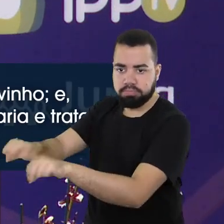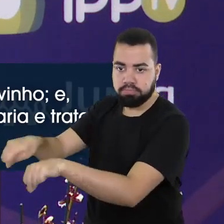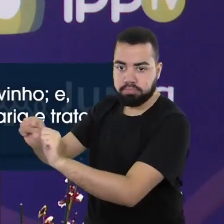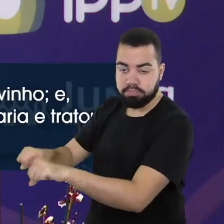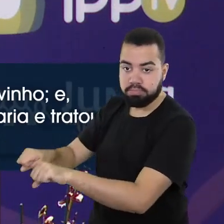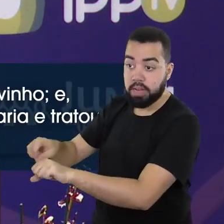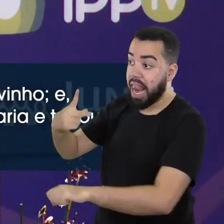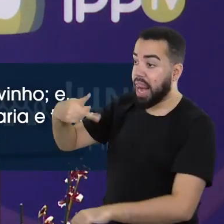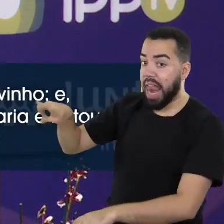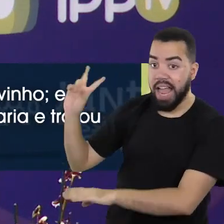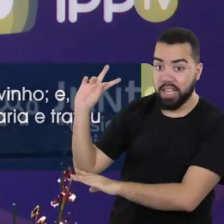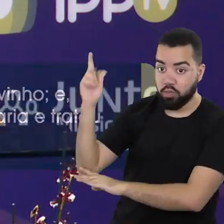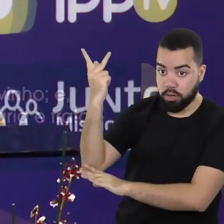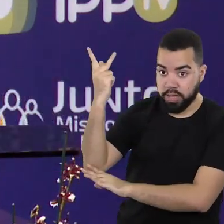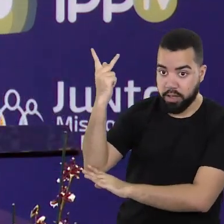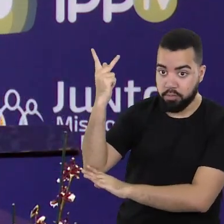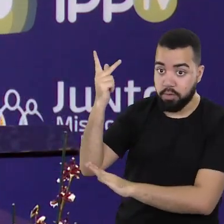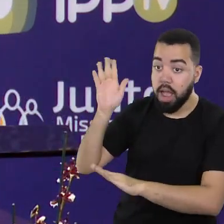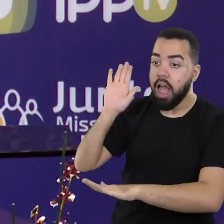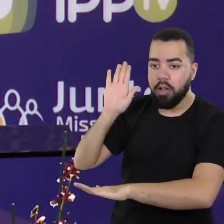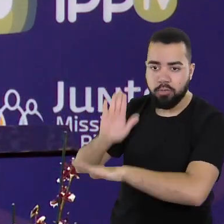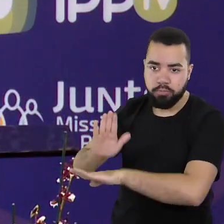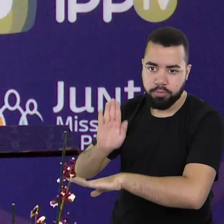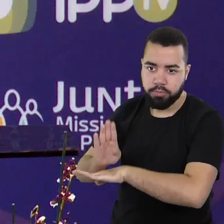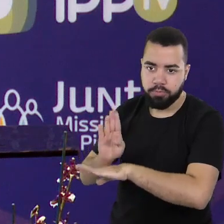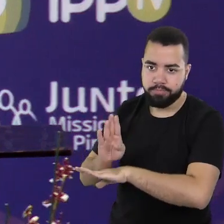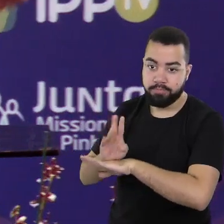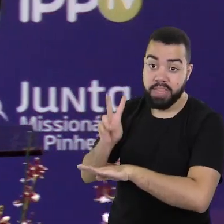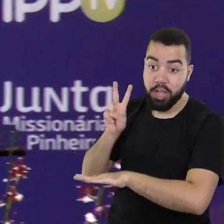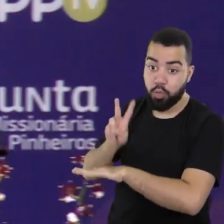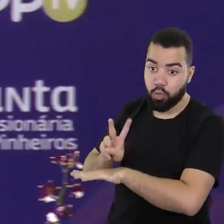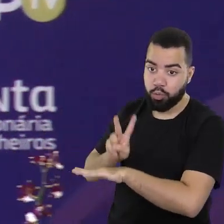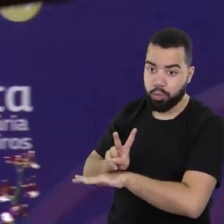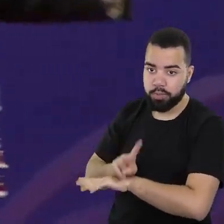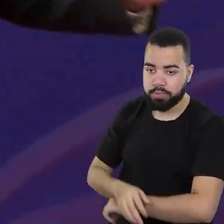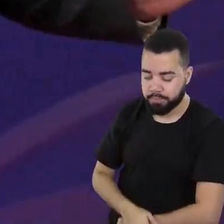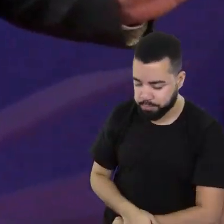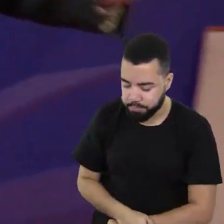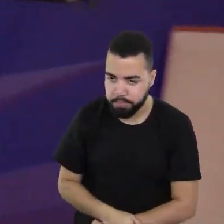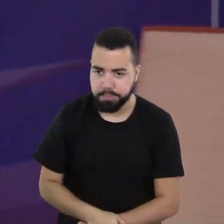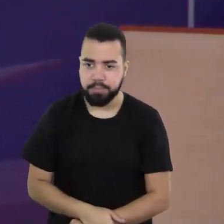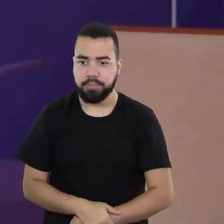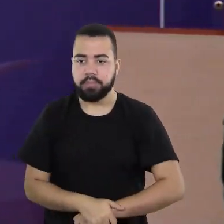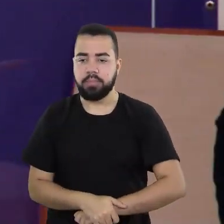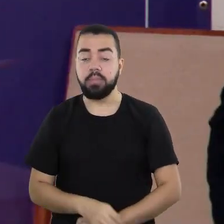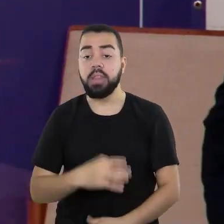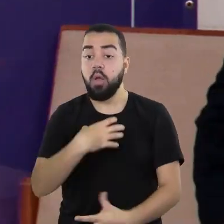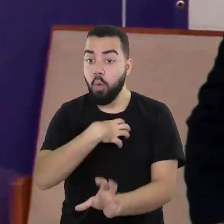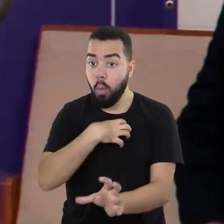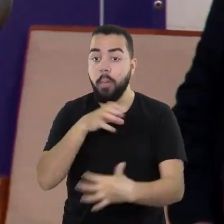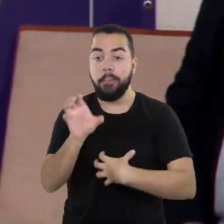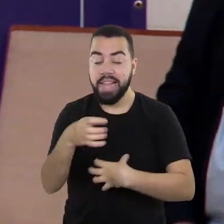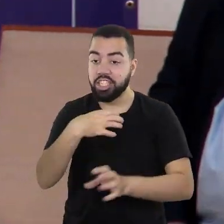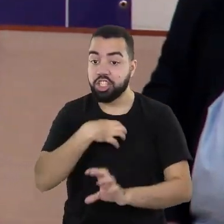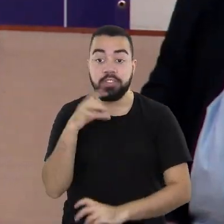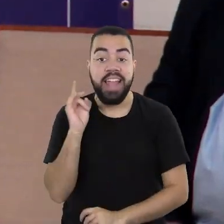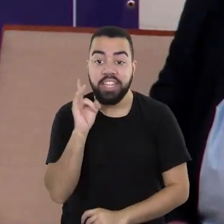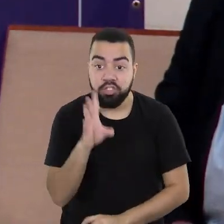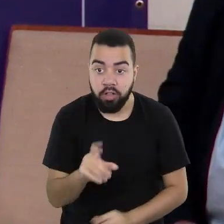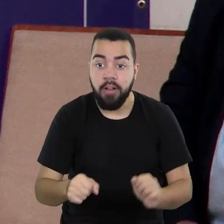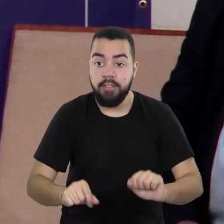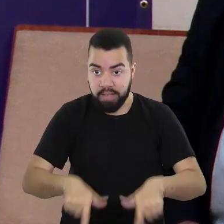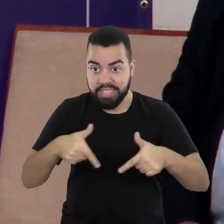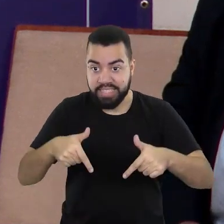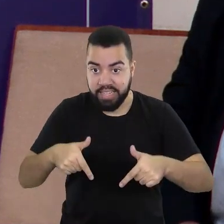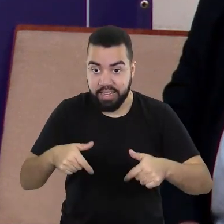Veja bem, ter compaixão não é somente eu fazer, mas eu procurar outros que possam o quê?